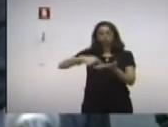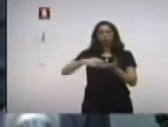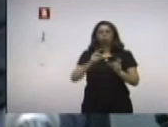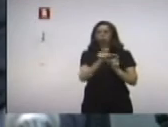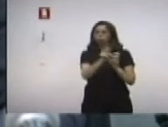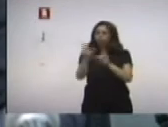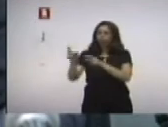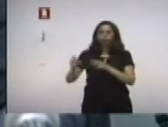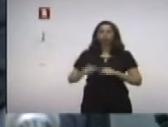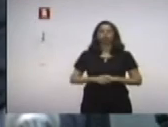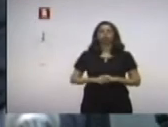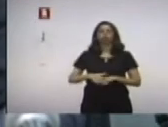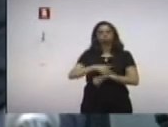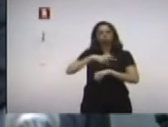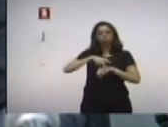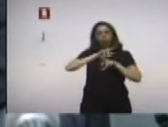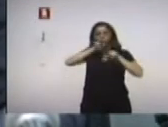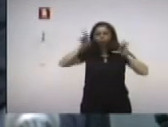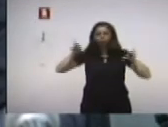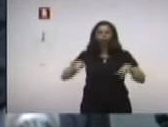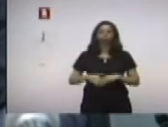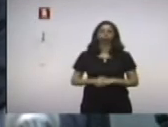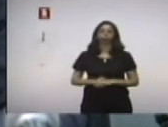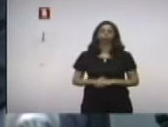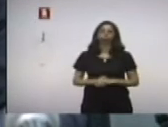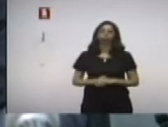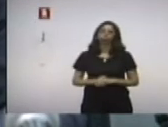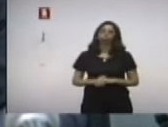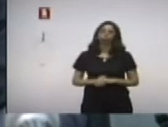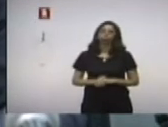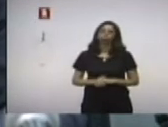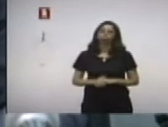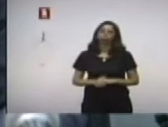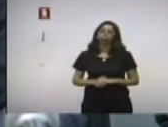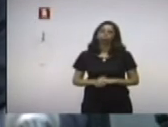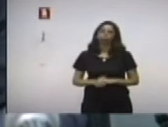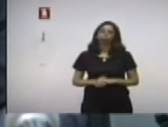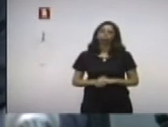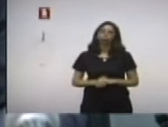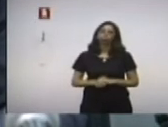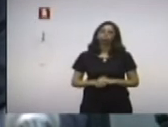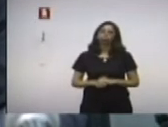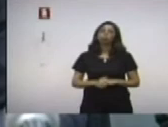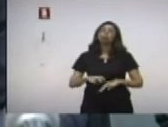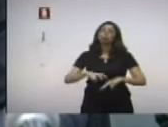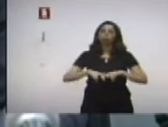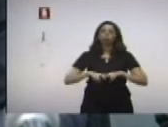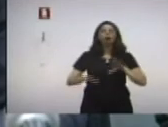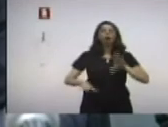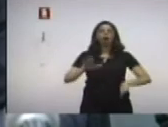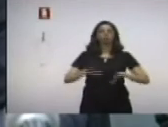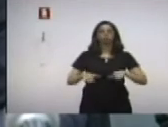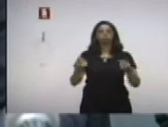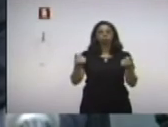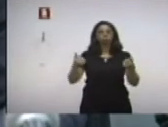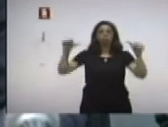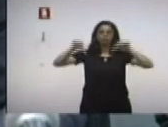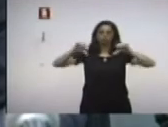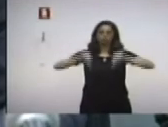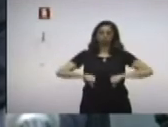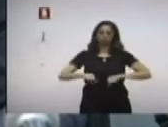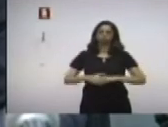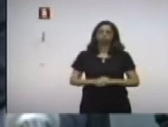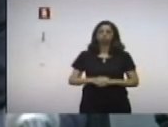trabalha com o mercado da refinaria e é muito sensível a sua arrecadação por